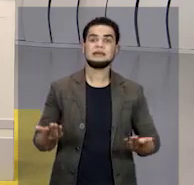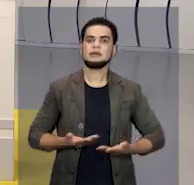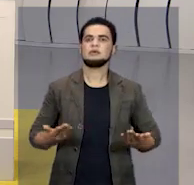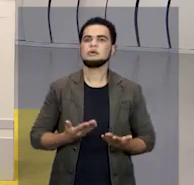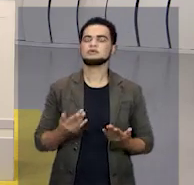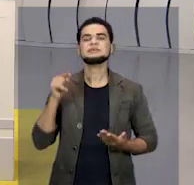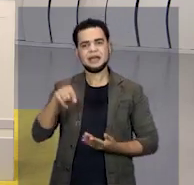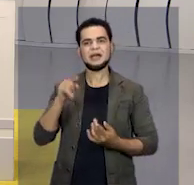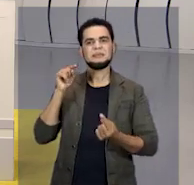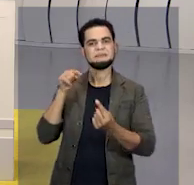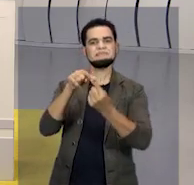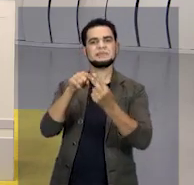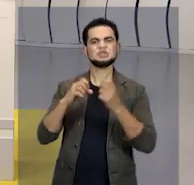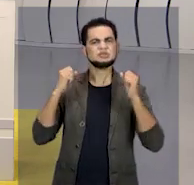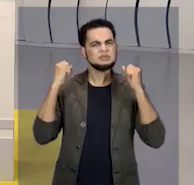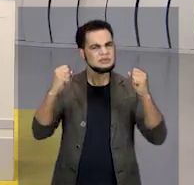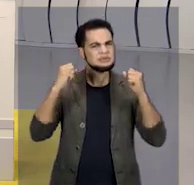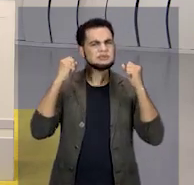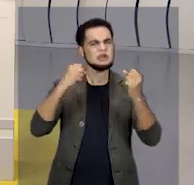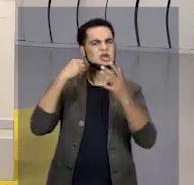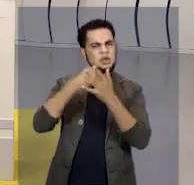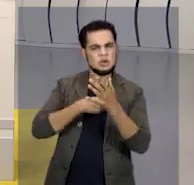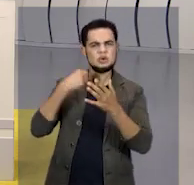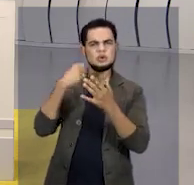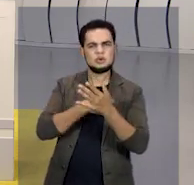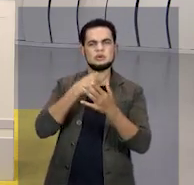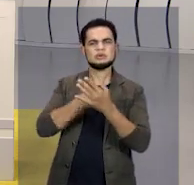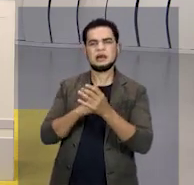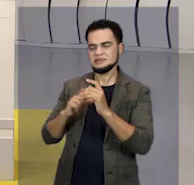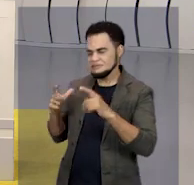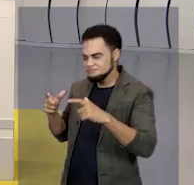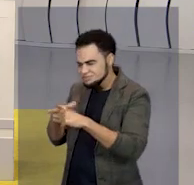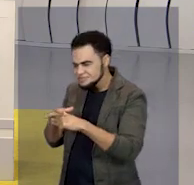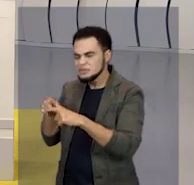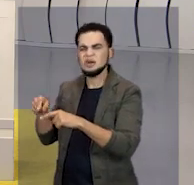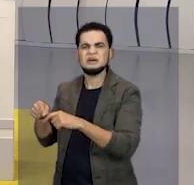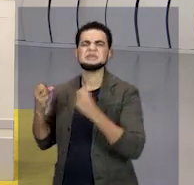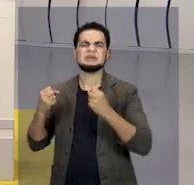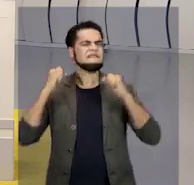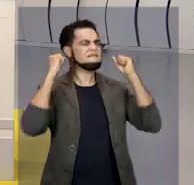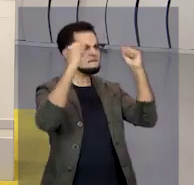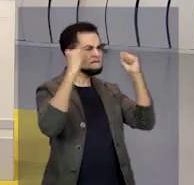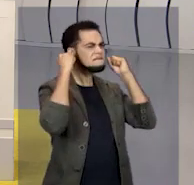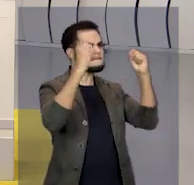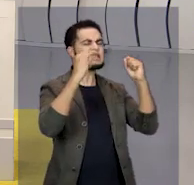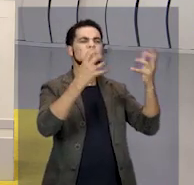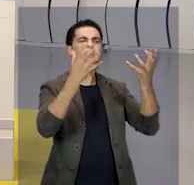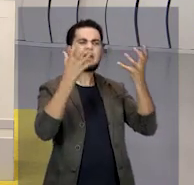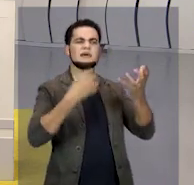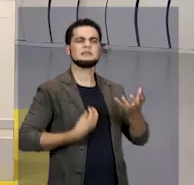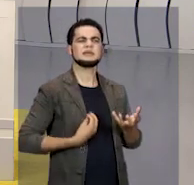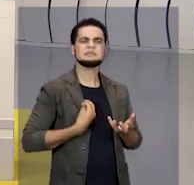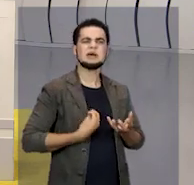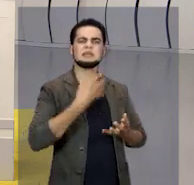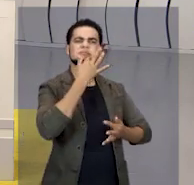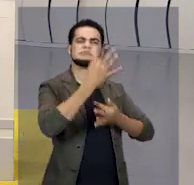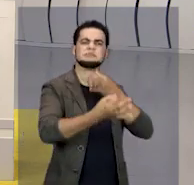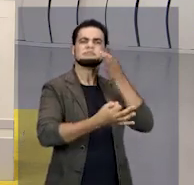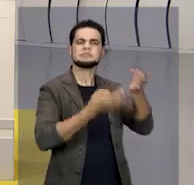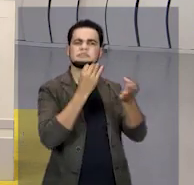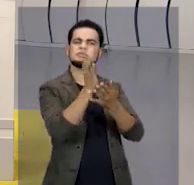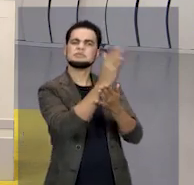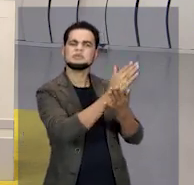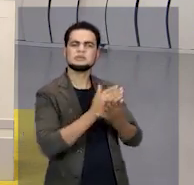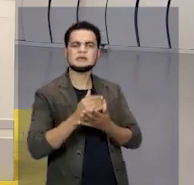por isso, Esse pequeno produtor conseguiu um espaço para também participar do processo de construção do espaço agrário brasileiro,